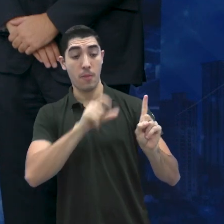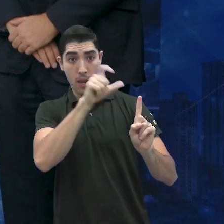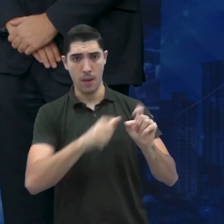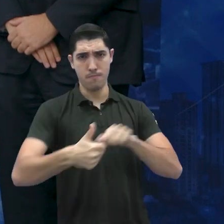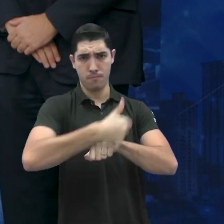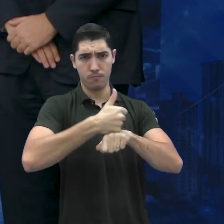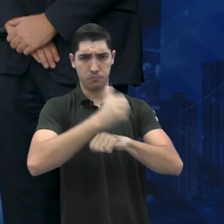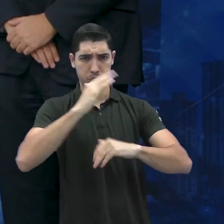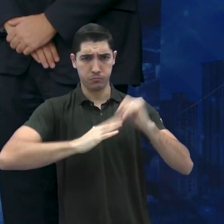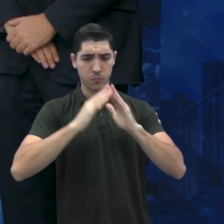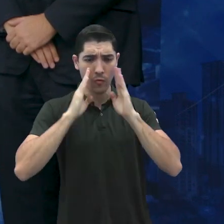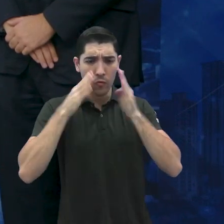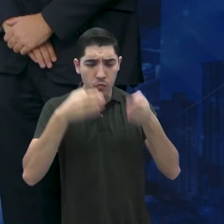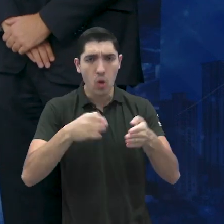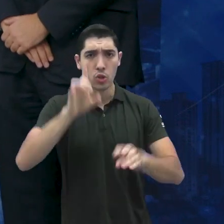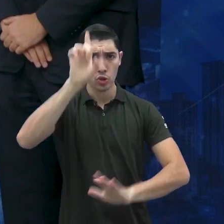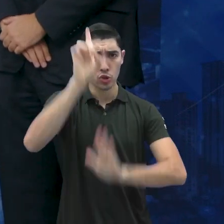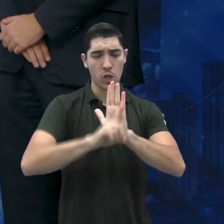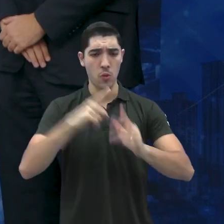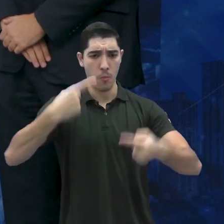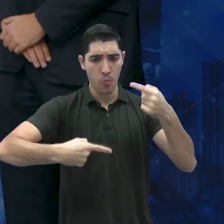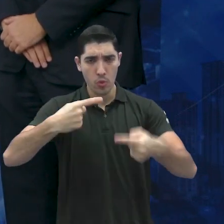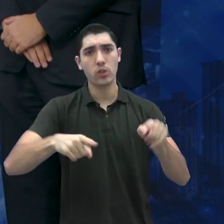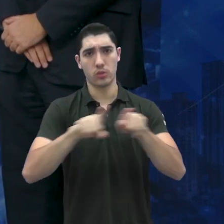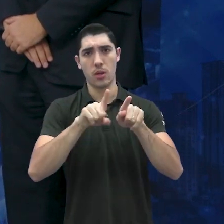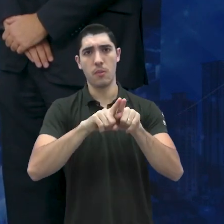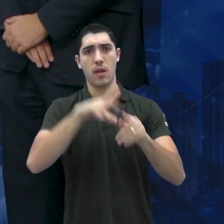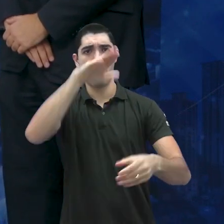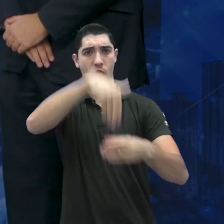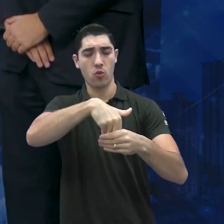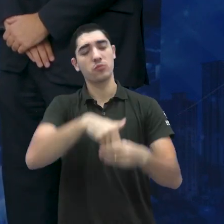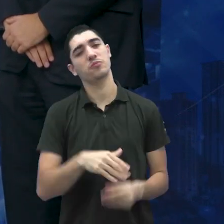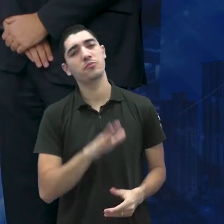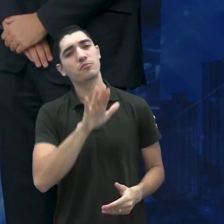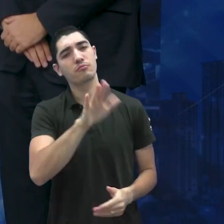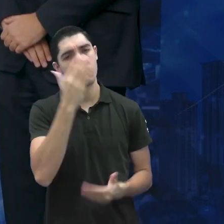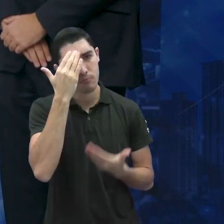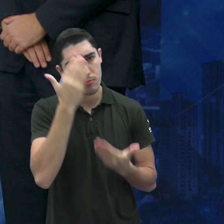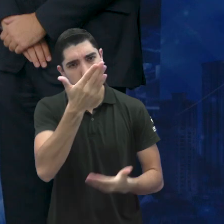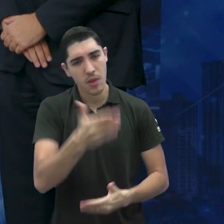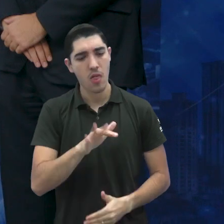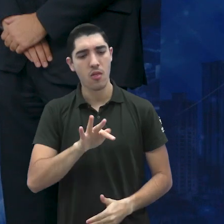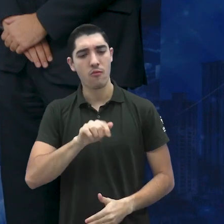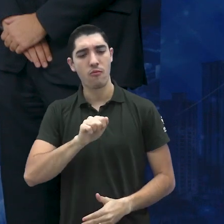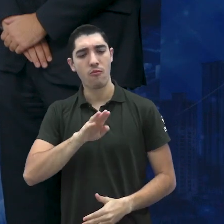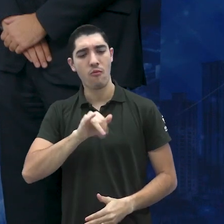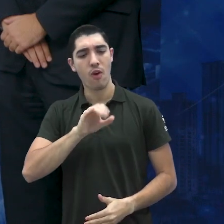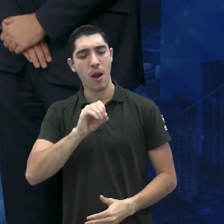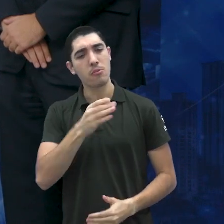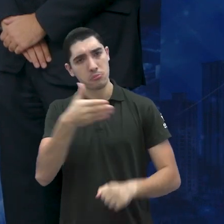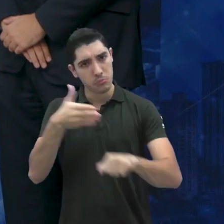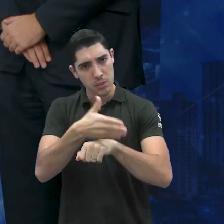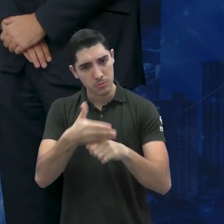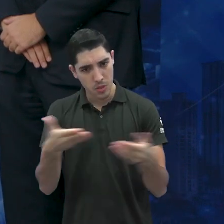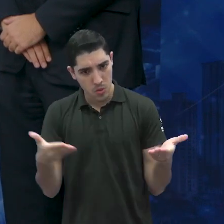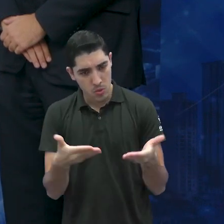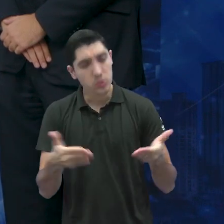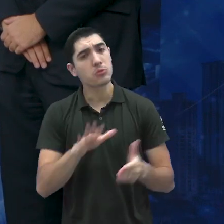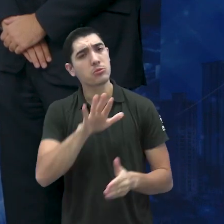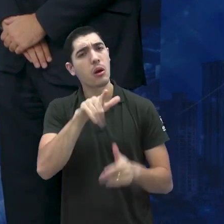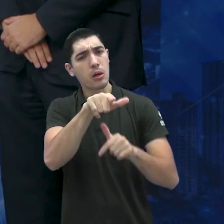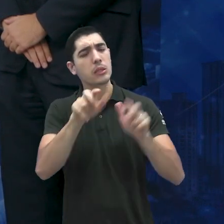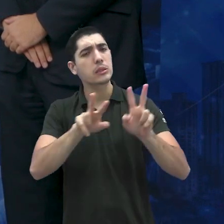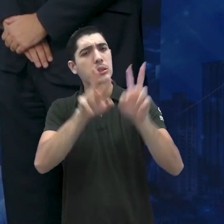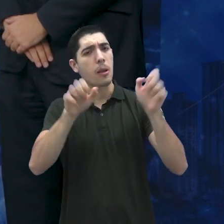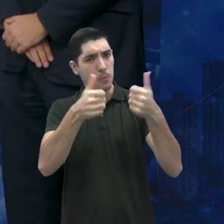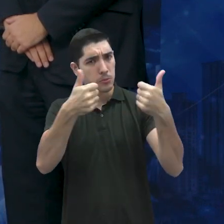Direito Político e Eleitoral. Fábio, muito obrigado pela sua presença e participação. Para entender um pouco mais